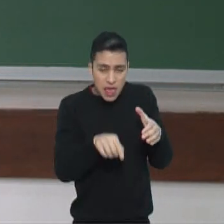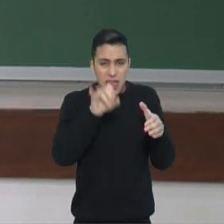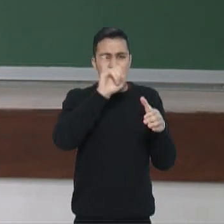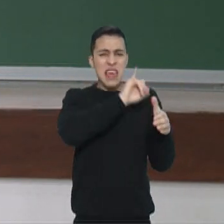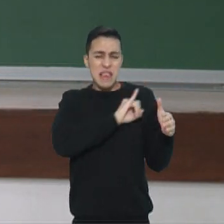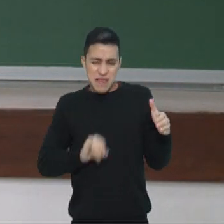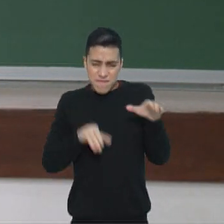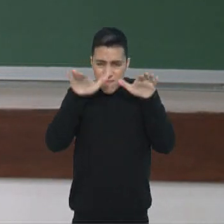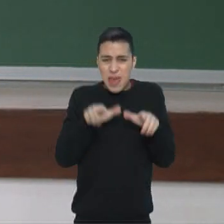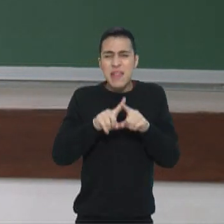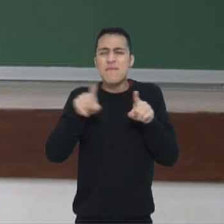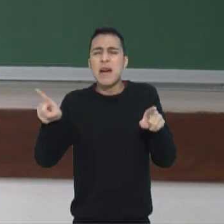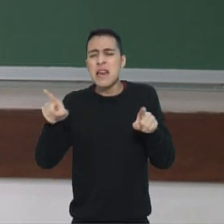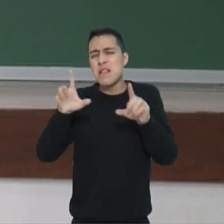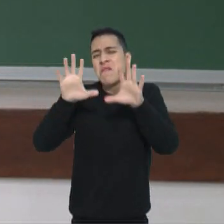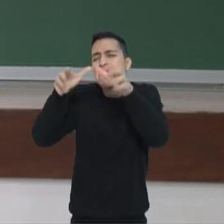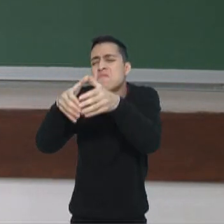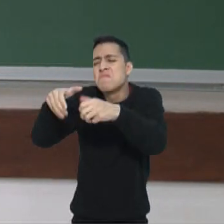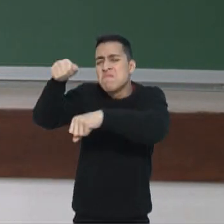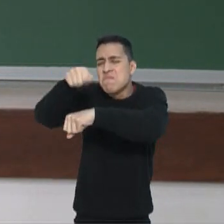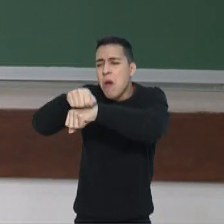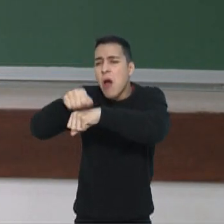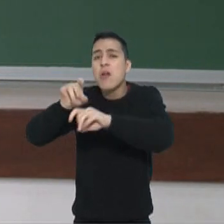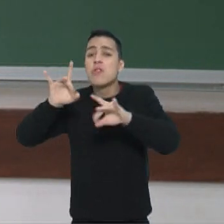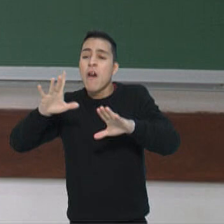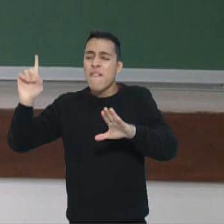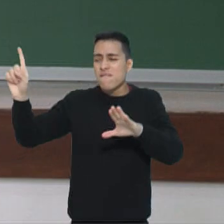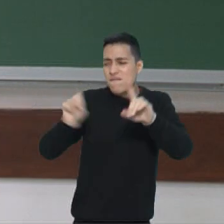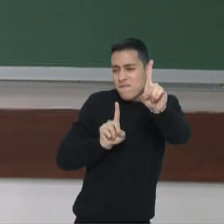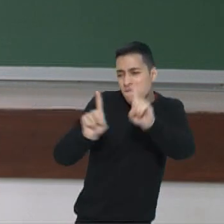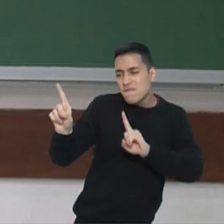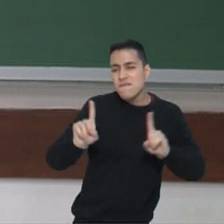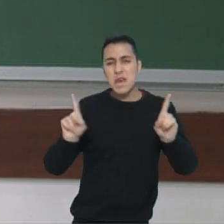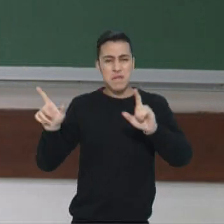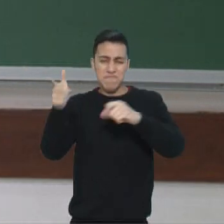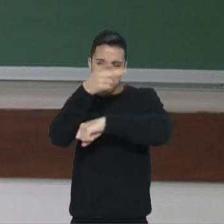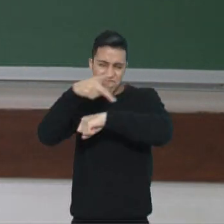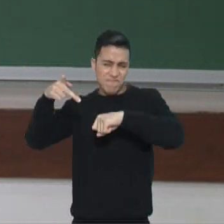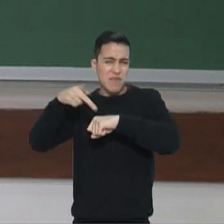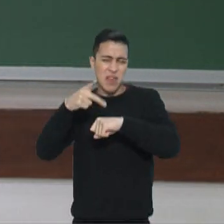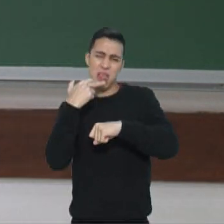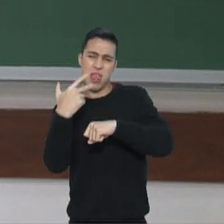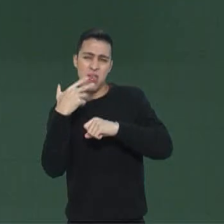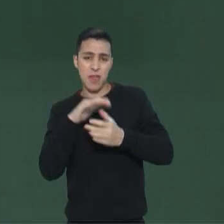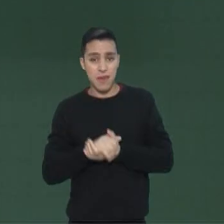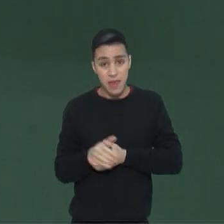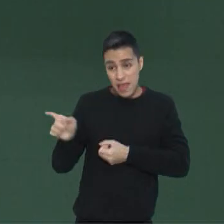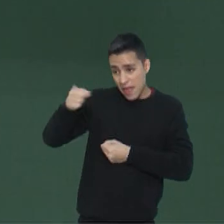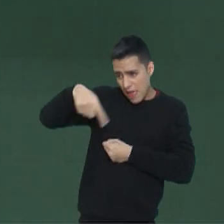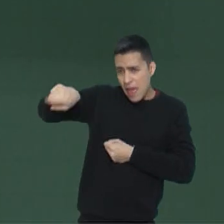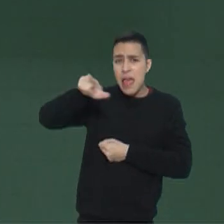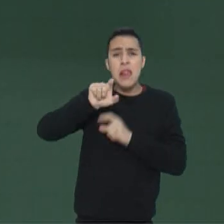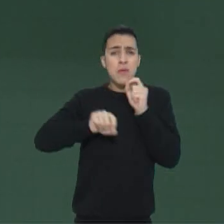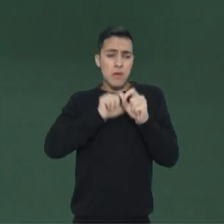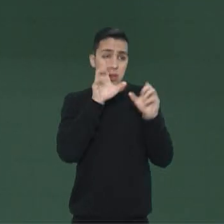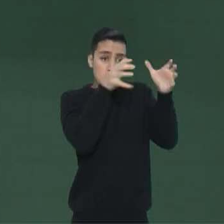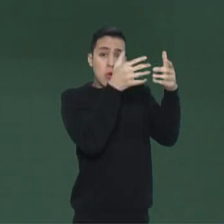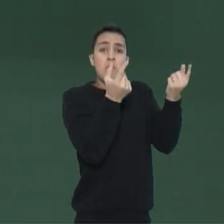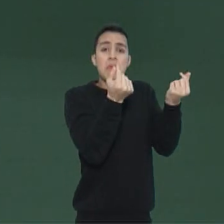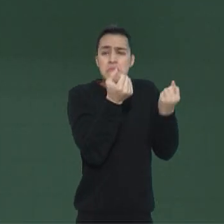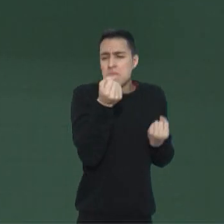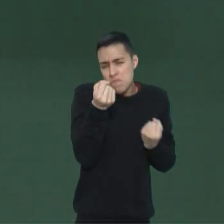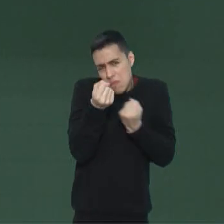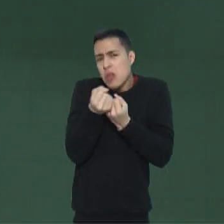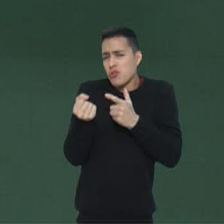fossem refugiados de classes mais pobres. Os clientes, então, pessoal, eles recebiam um certo apoio dos patrícios. De